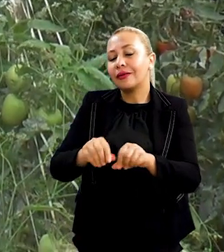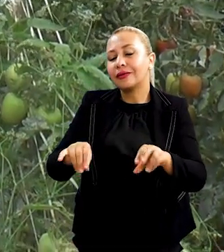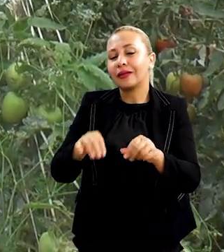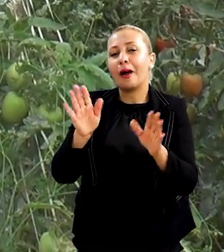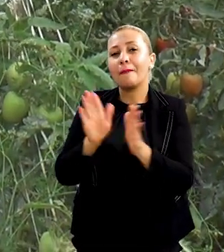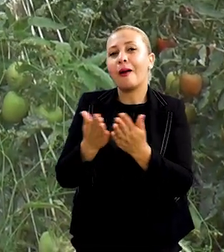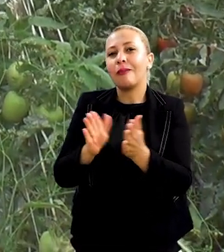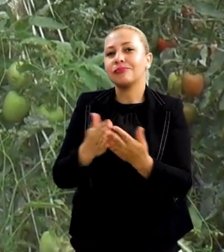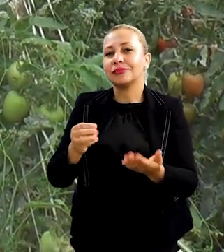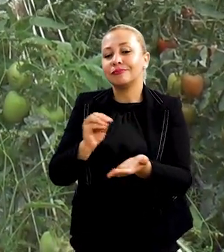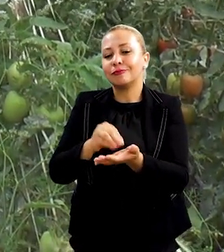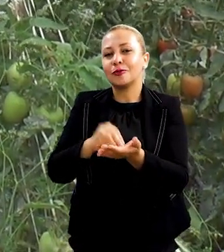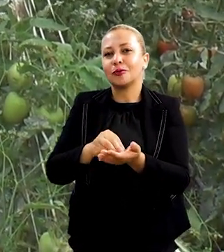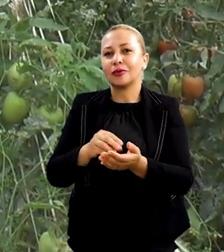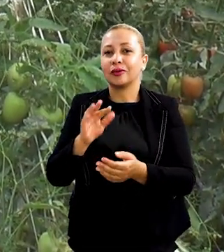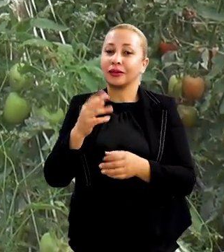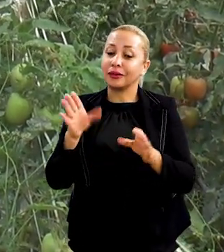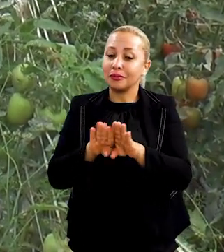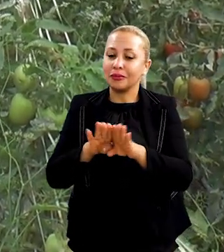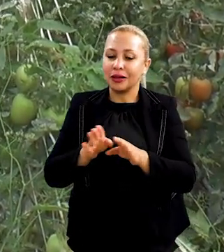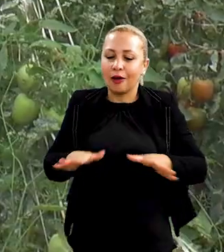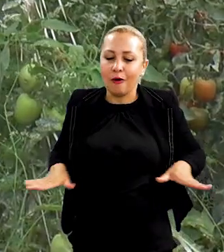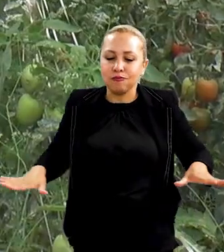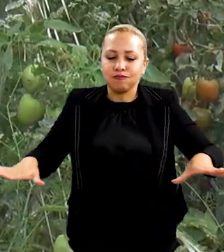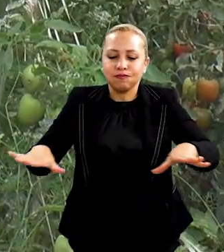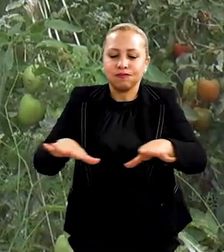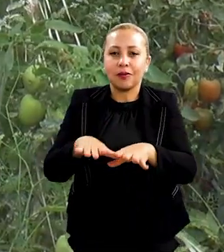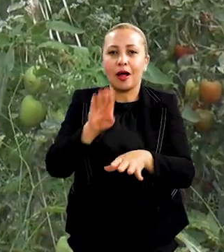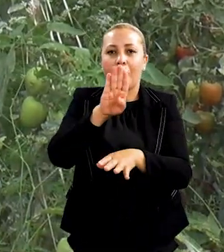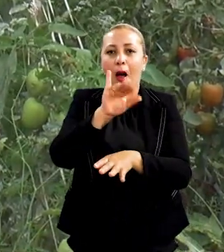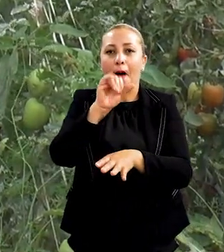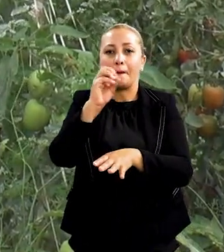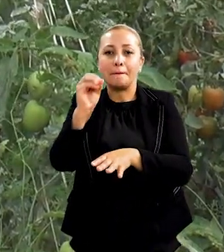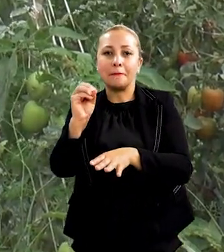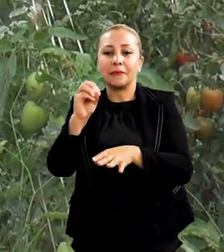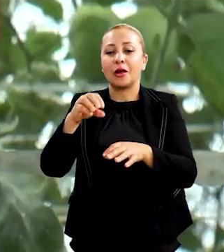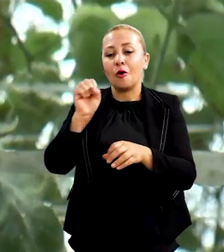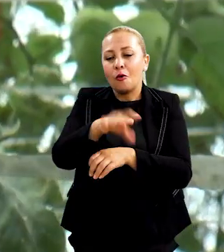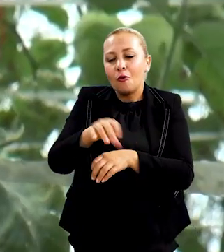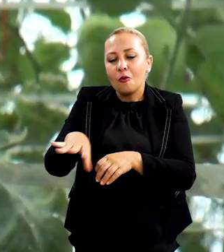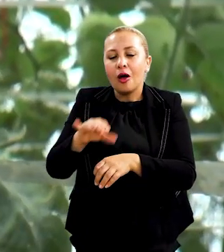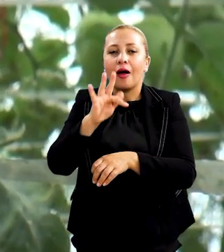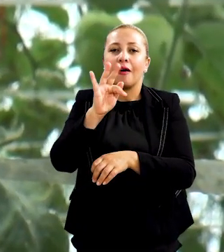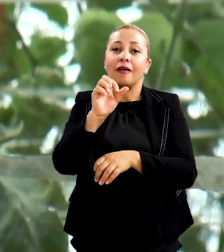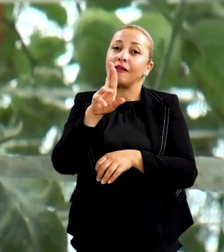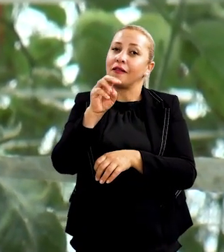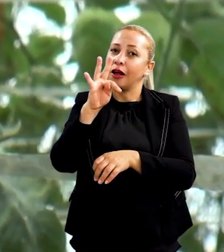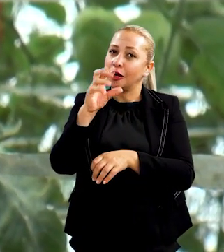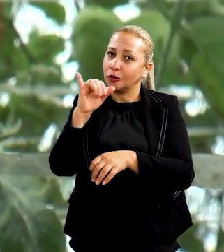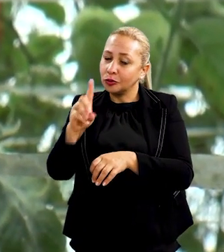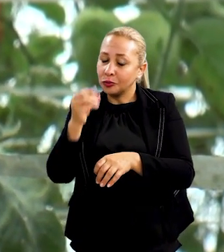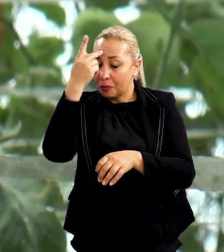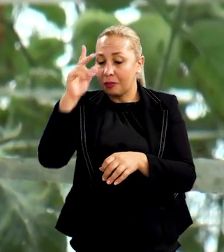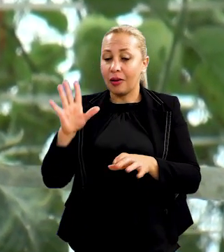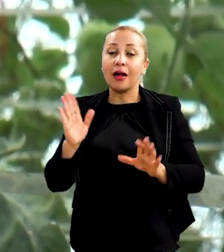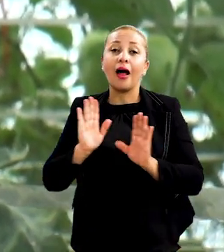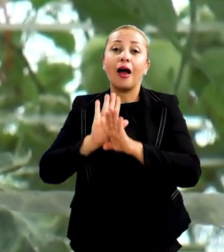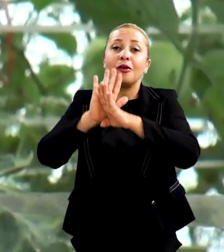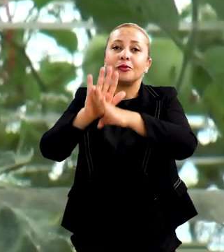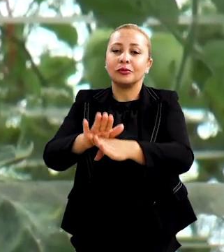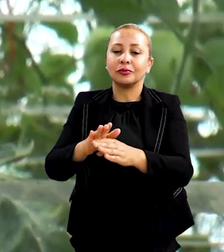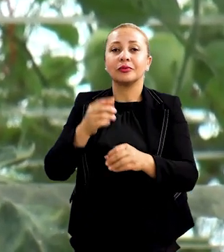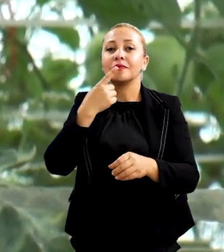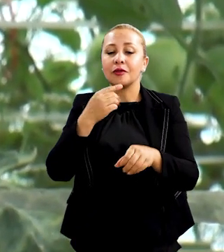disso, a gente faz também adubação de cobertura com biofertilizante e com humus líquido, para poder suprir essa necessidade